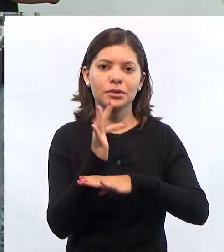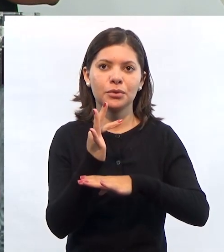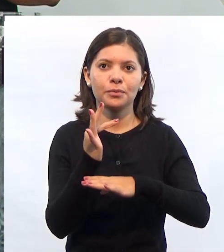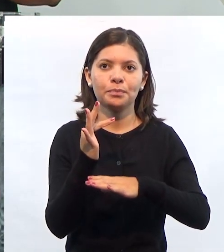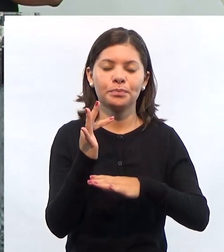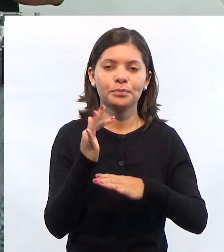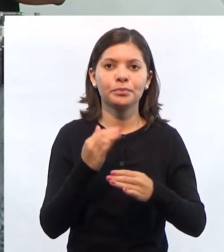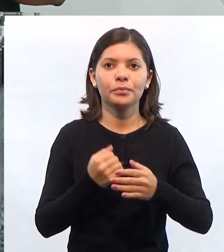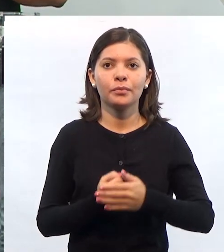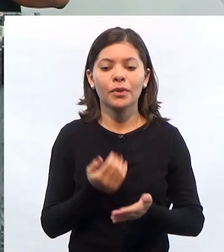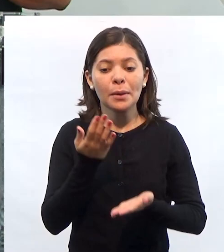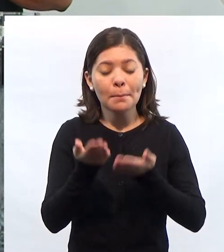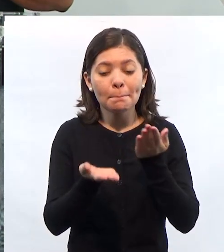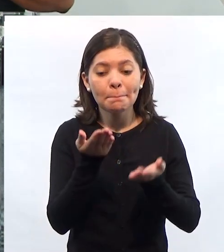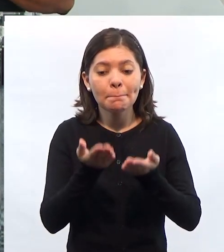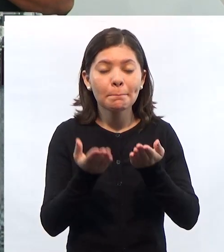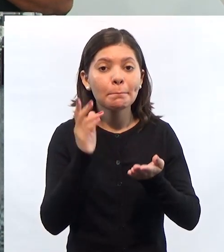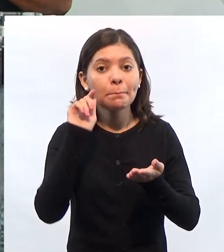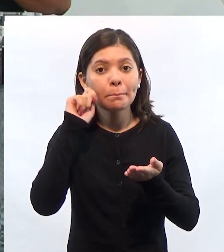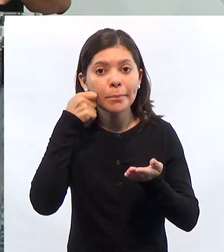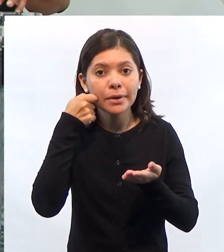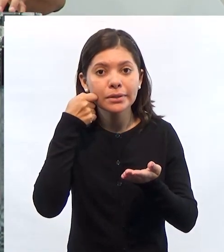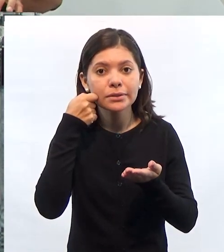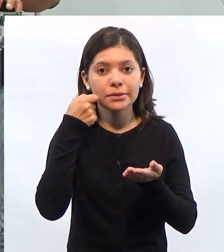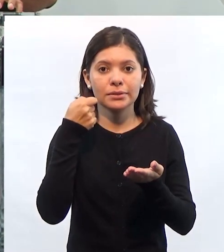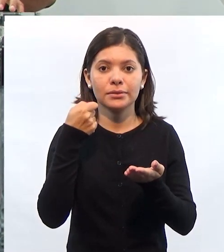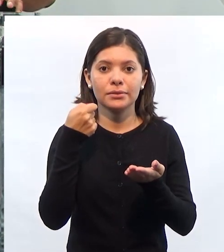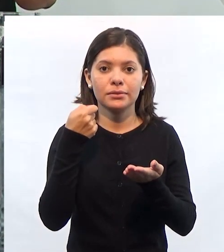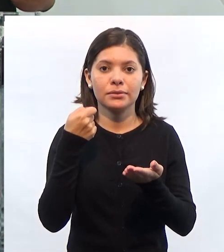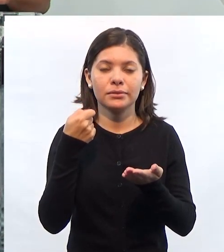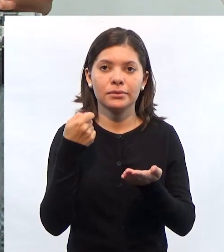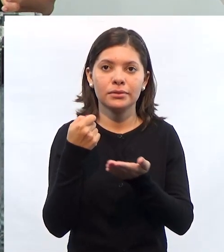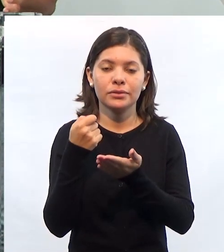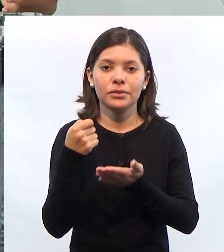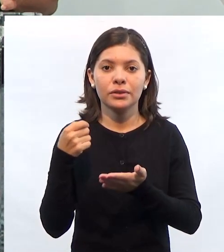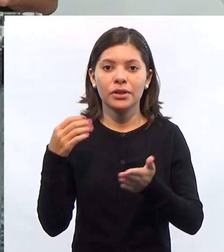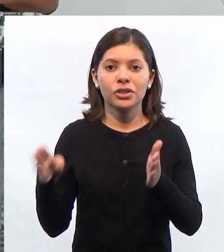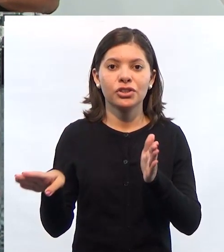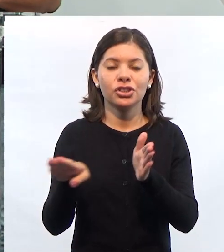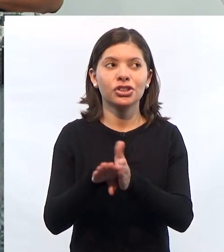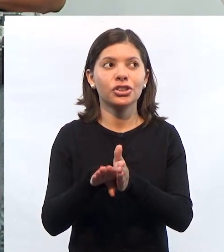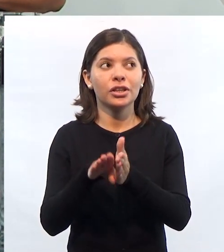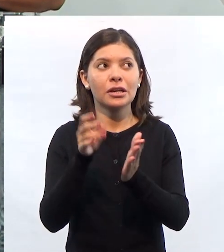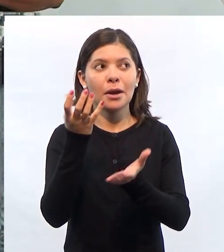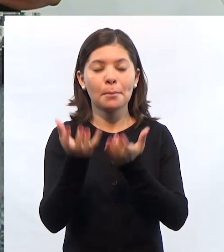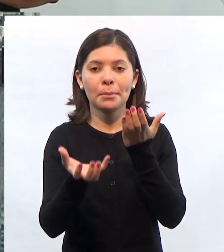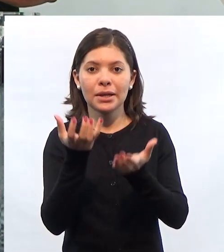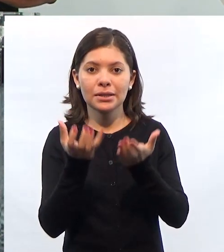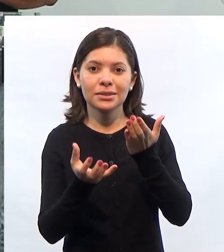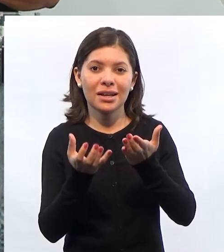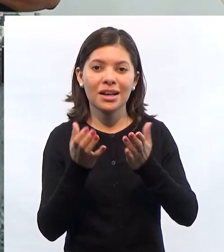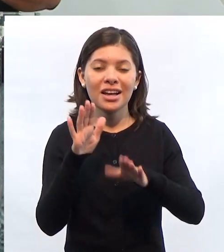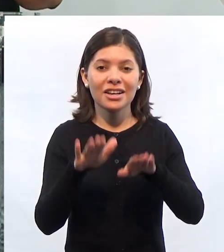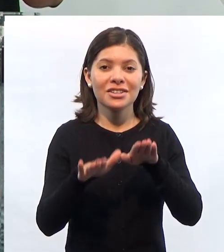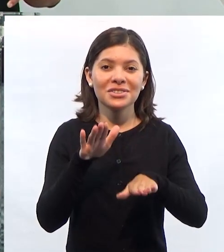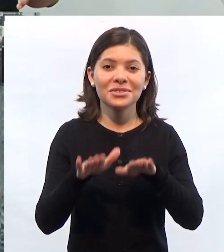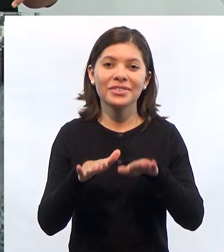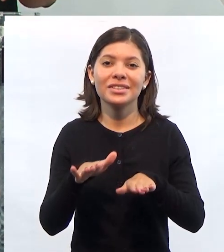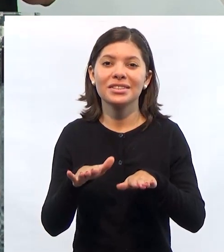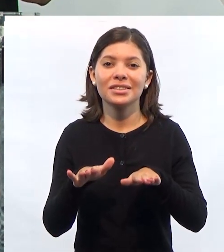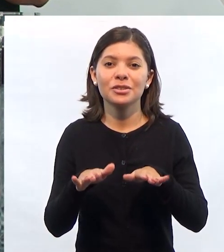com peso adequado Só que essa pessoa não tem lá uma formalidade chega lá como ela vai pesar os pães a Zeca pode pesar